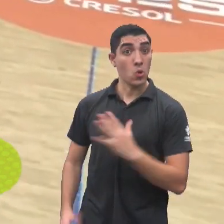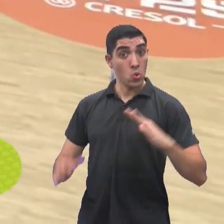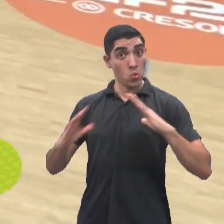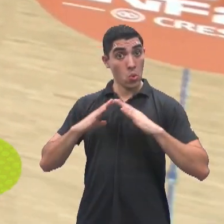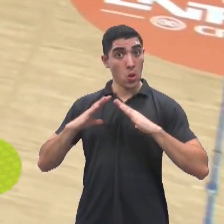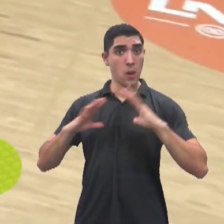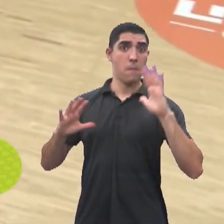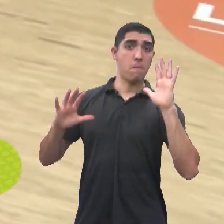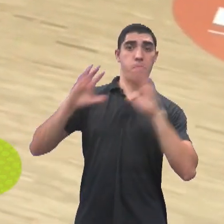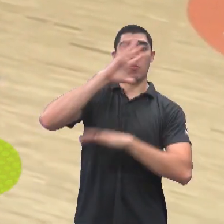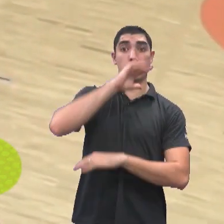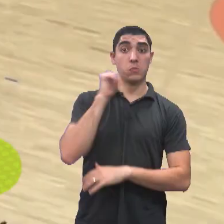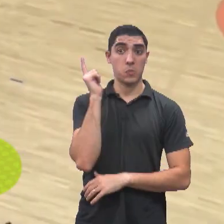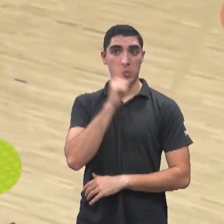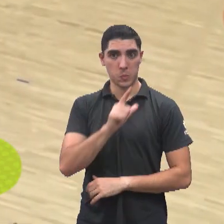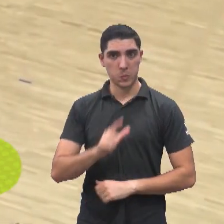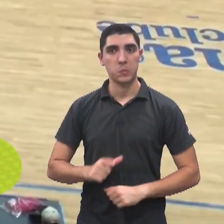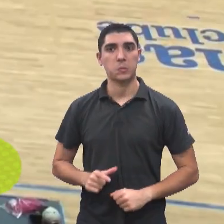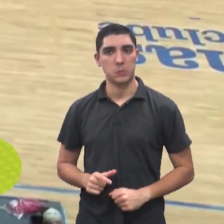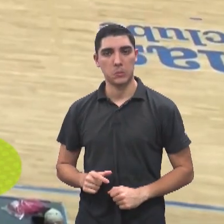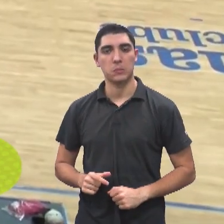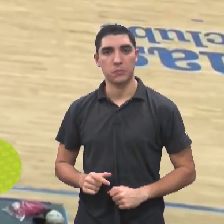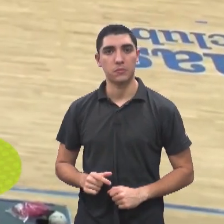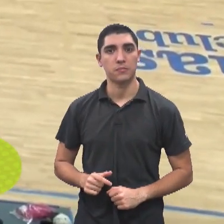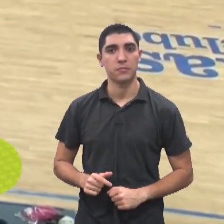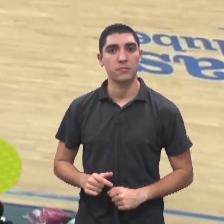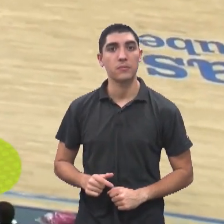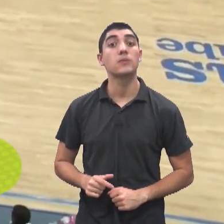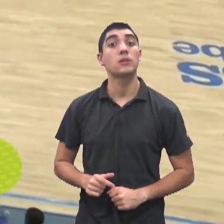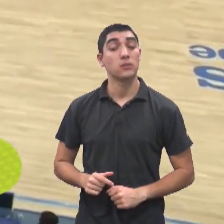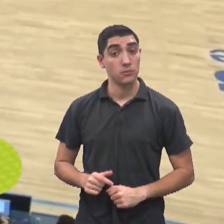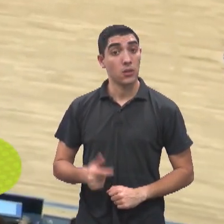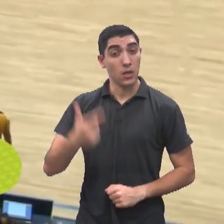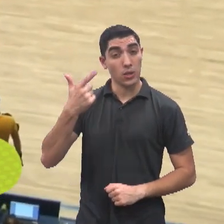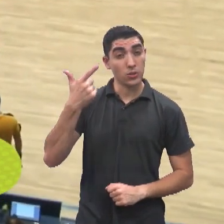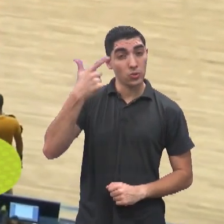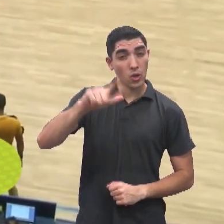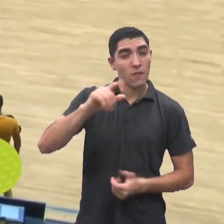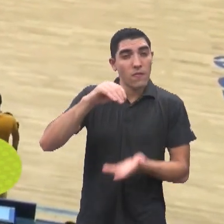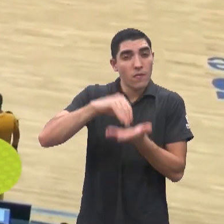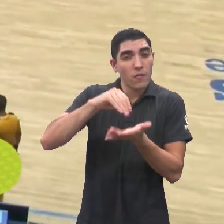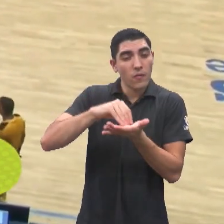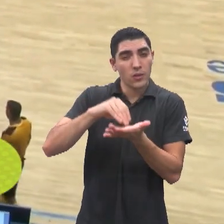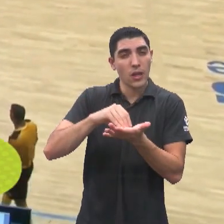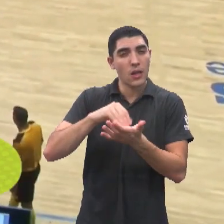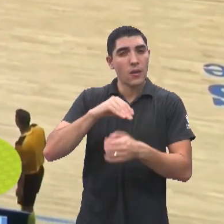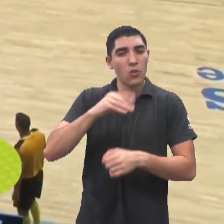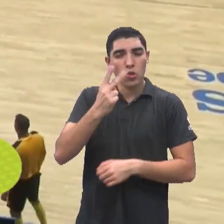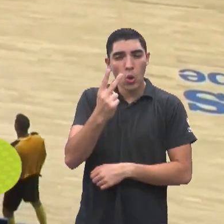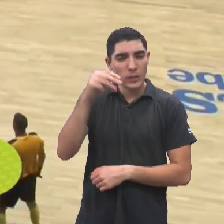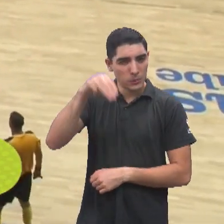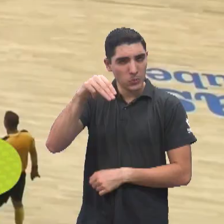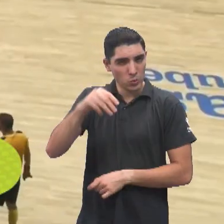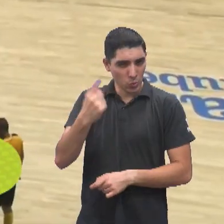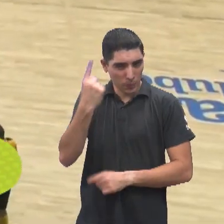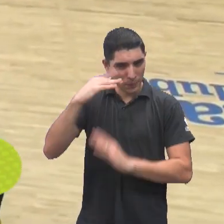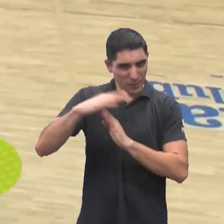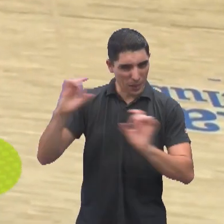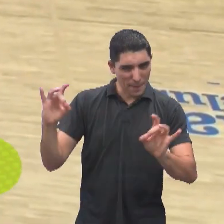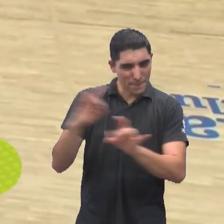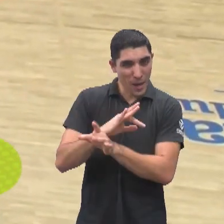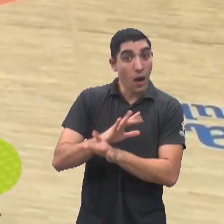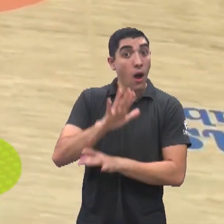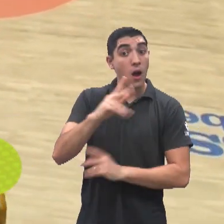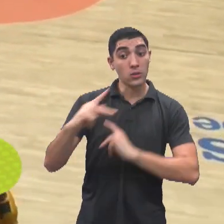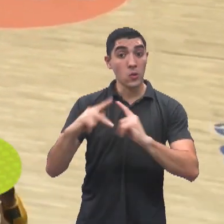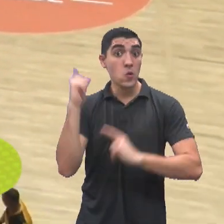para escanteio por cima do gol. Só que quando restavam 2:36 para terminar o primeiro tempo, o São José